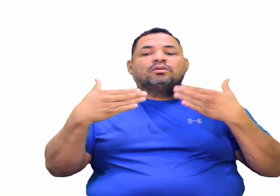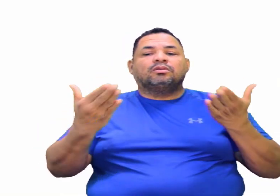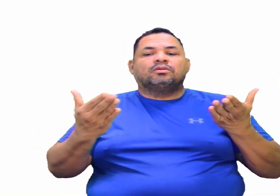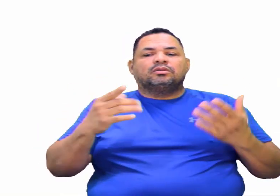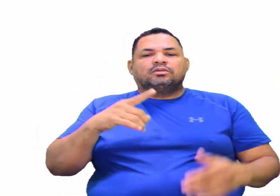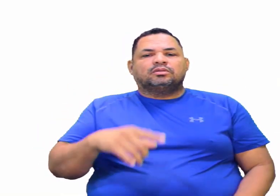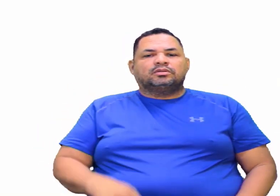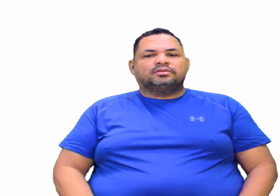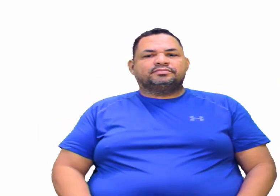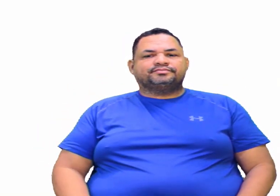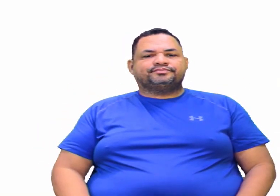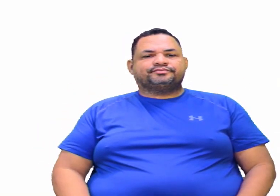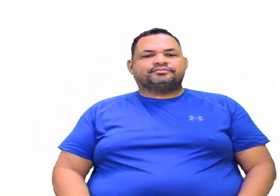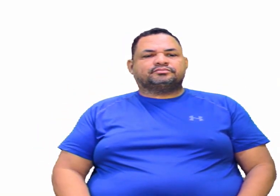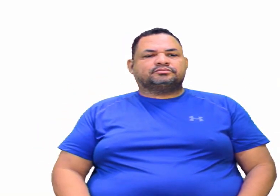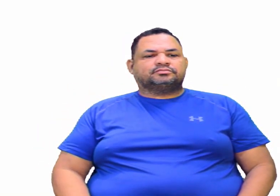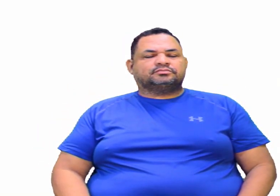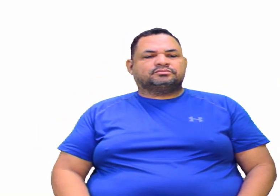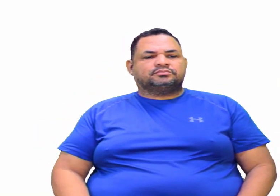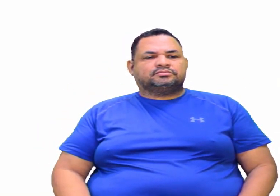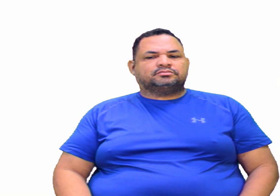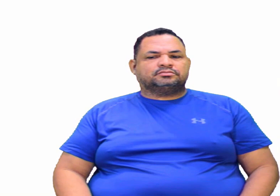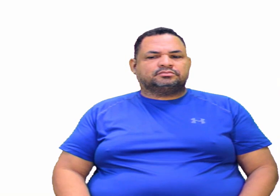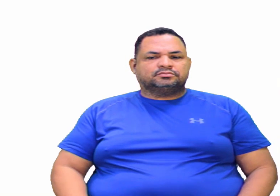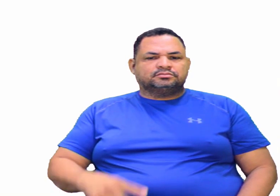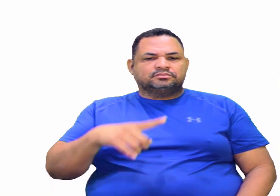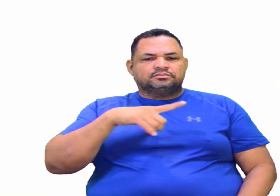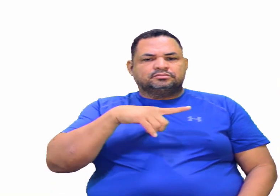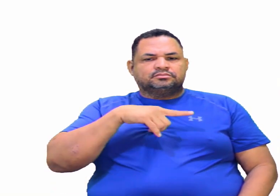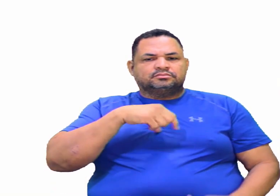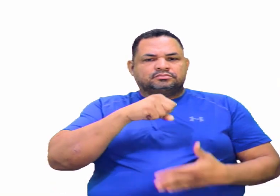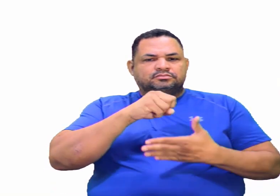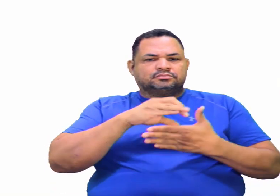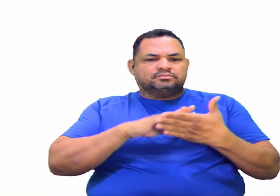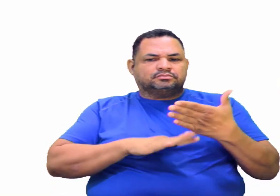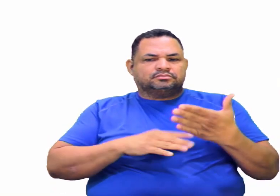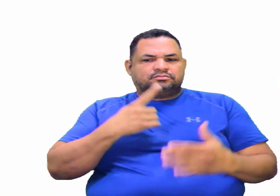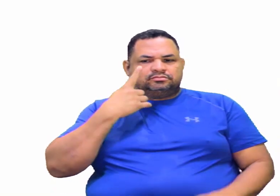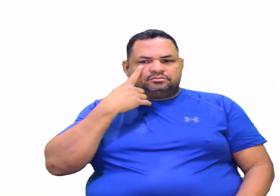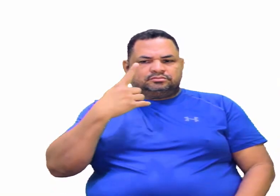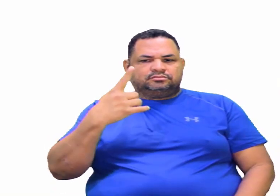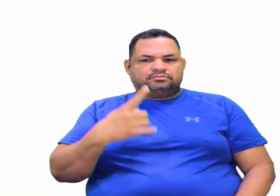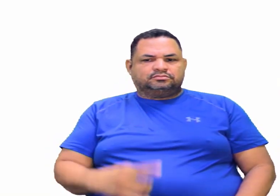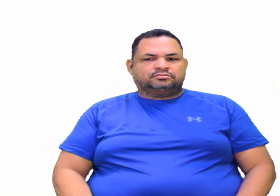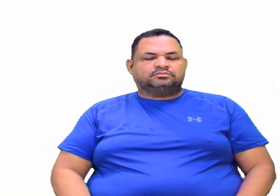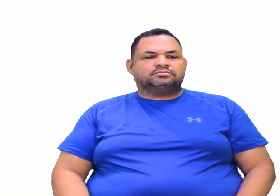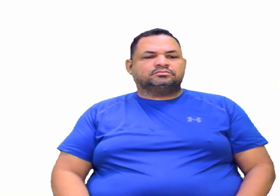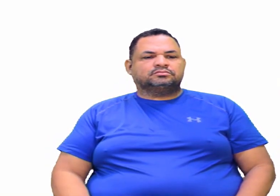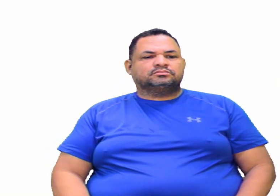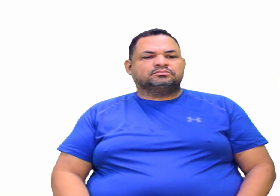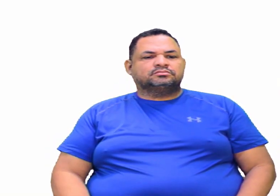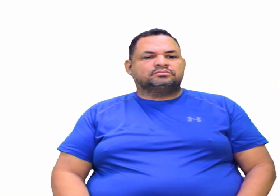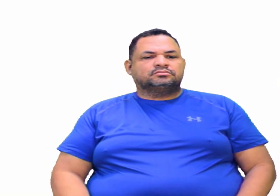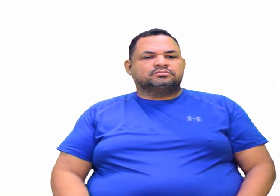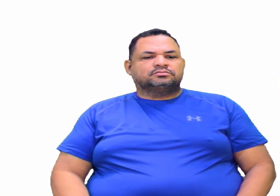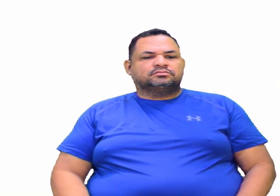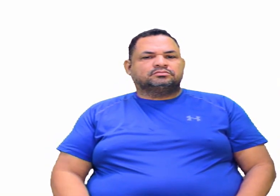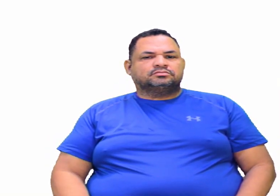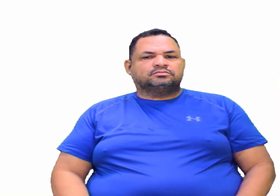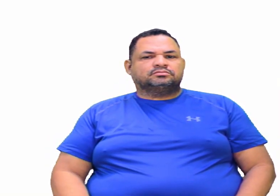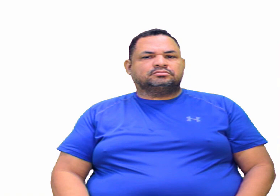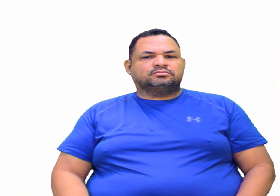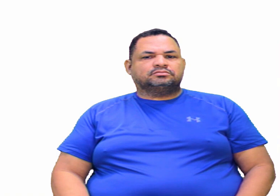Então, nós vemos aqui essas 5 alternativas aí. Vamos ver o que